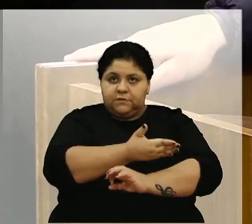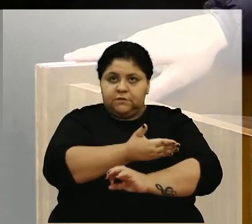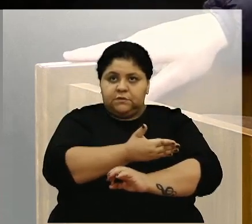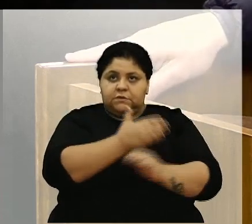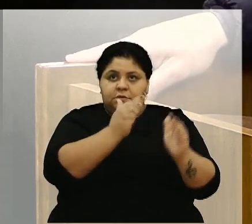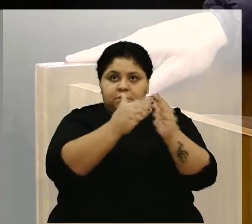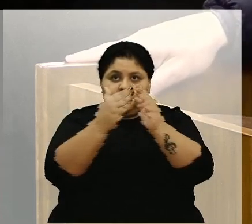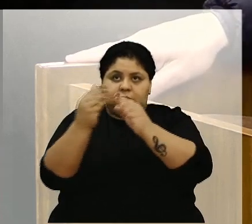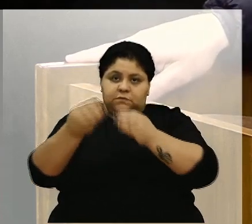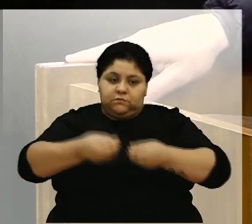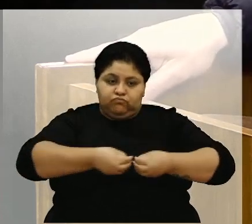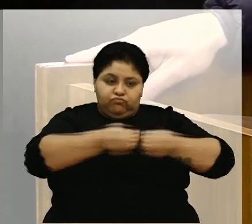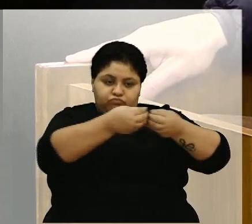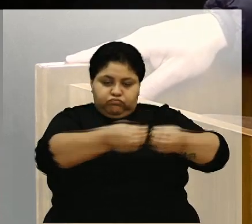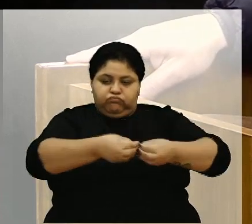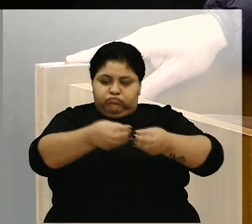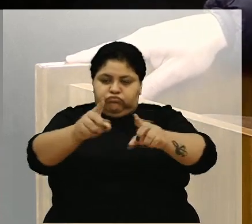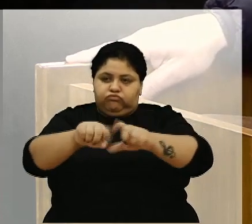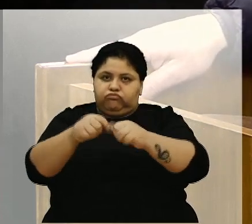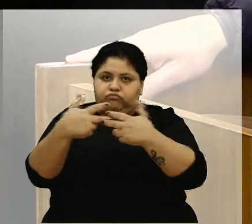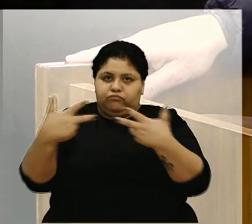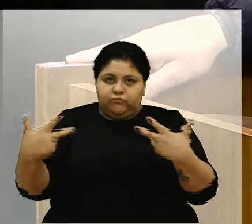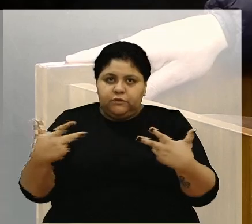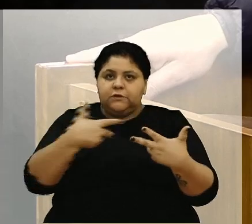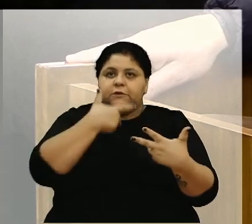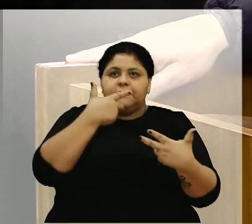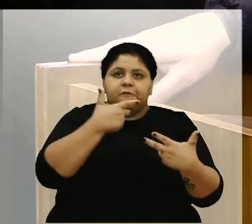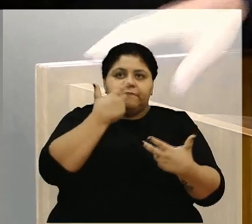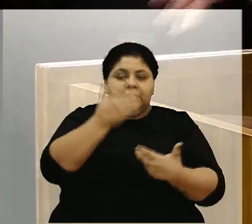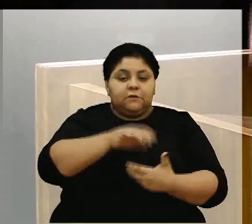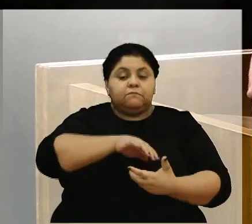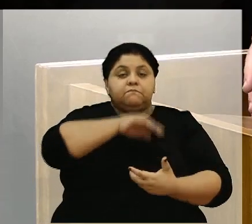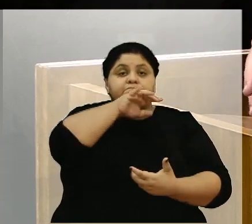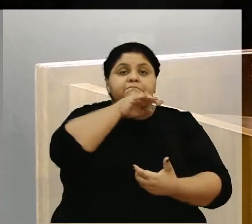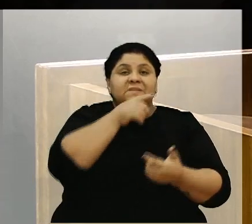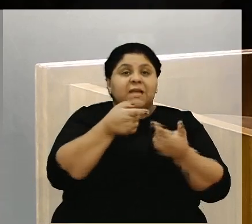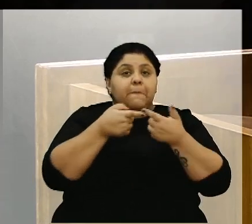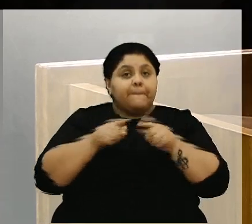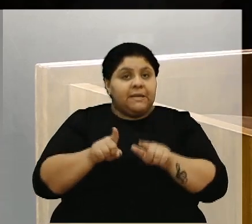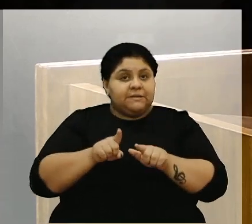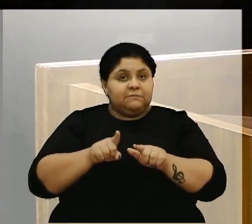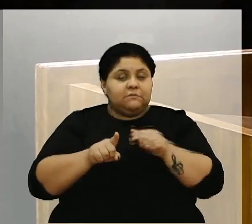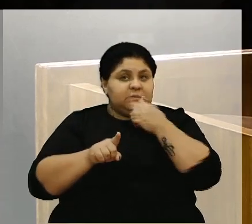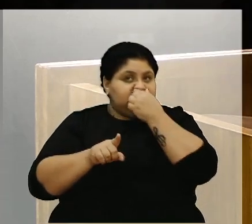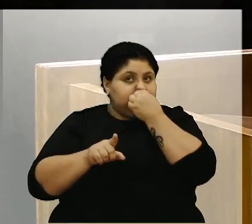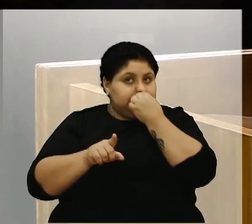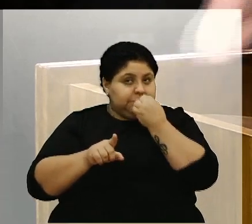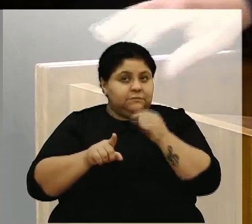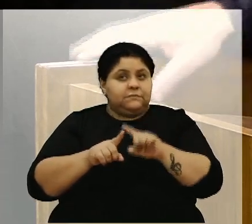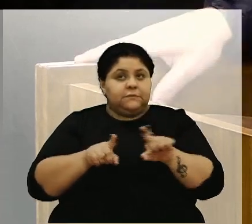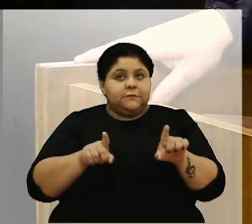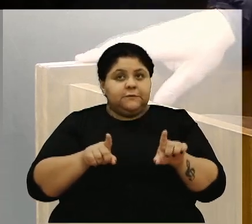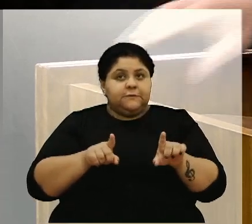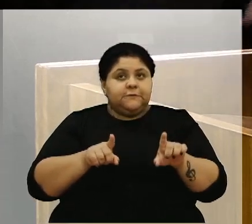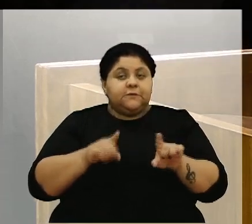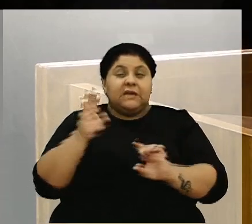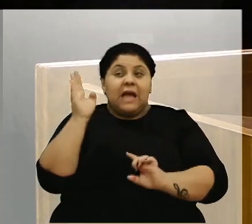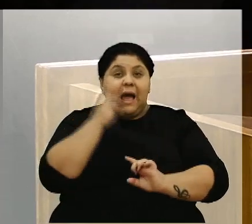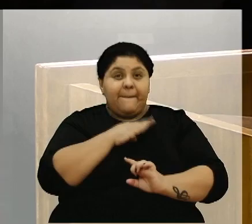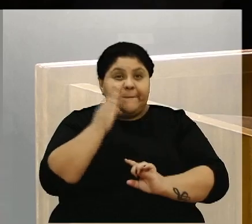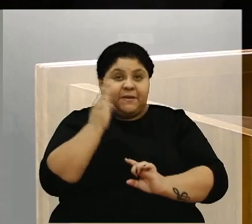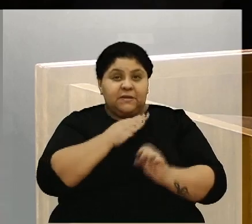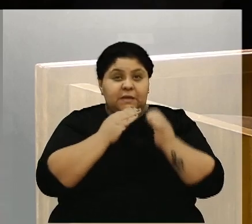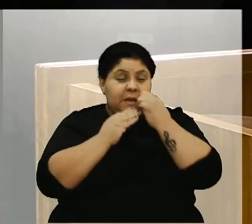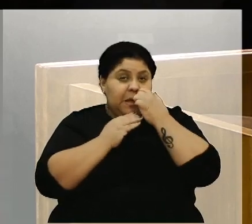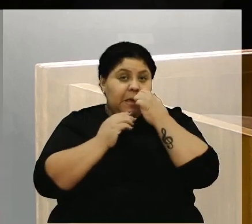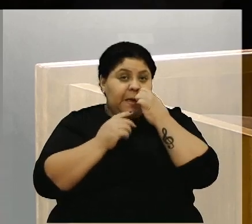da entrega de materiais, falei dos terrenos, mas de forma urgente, eu